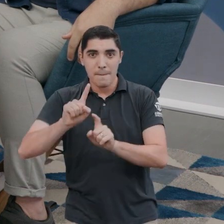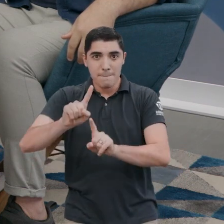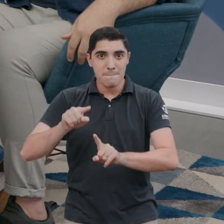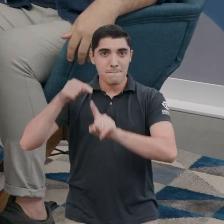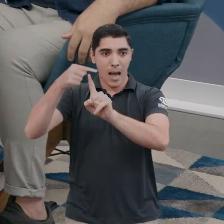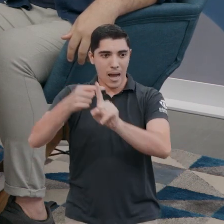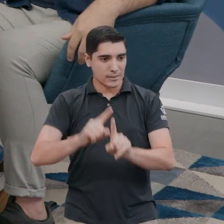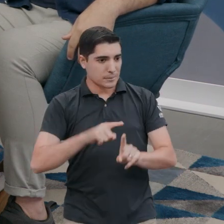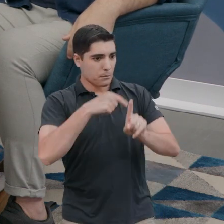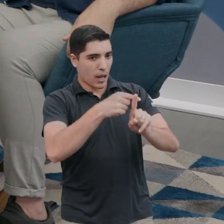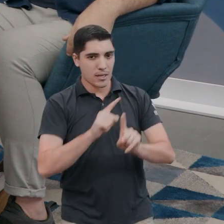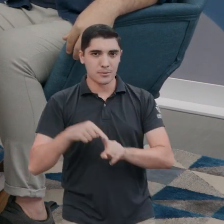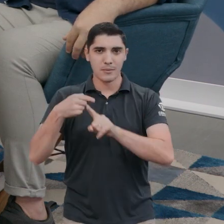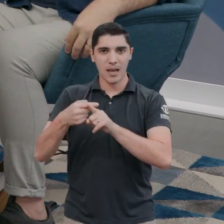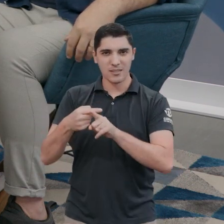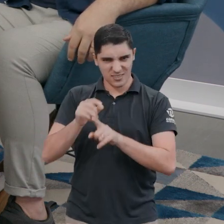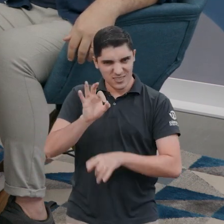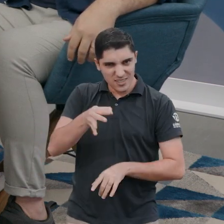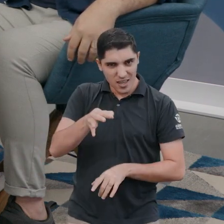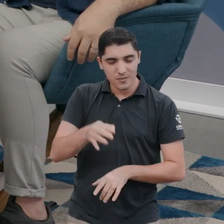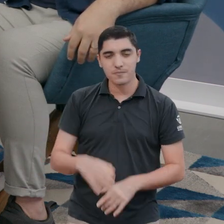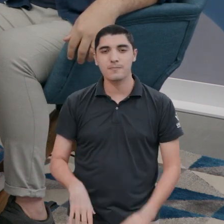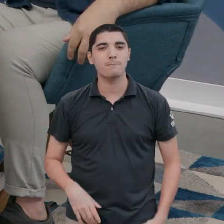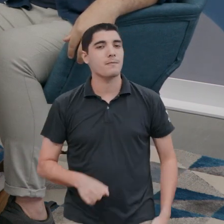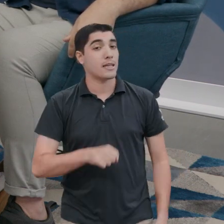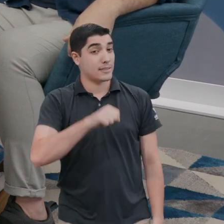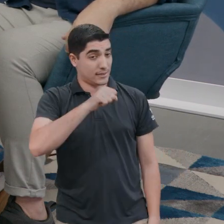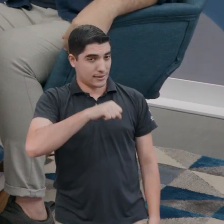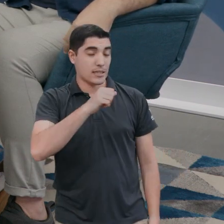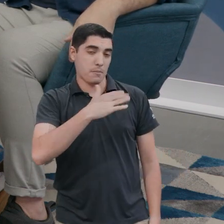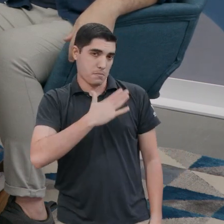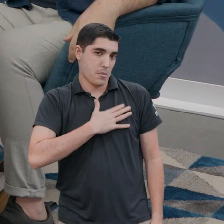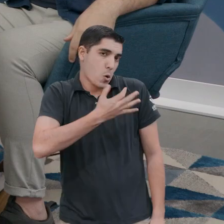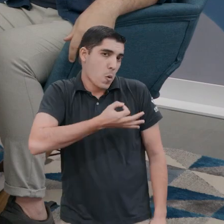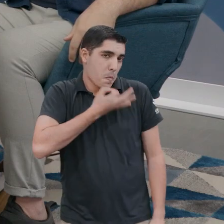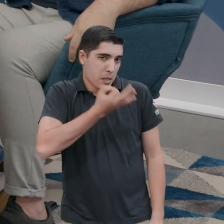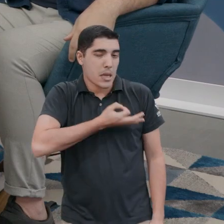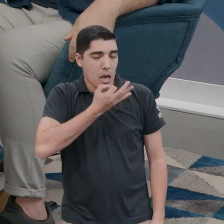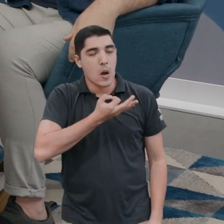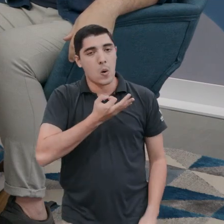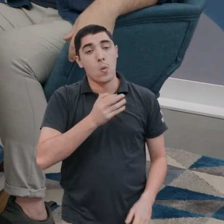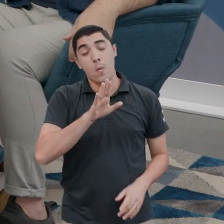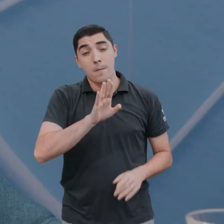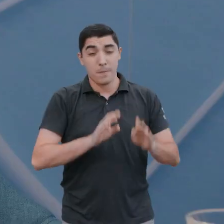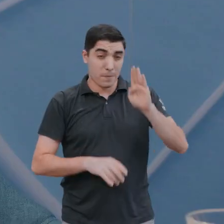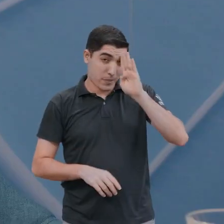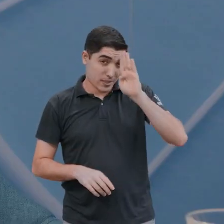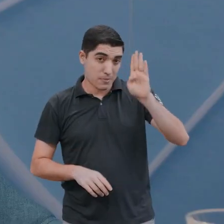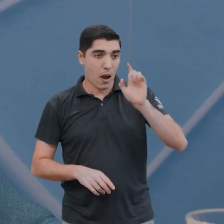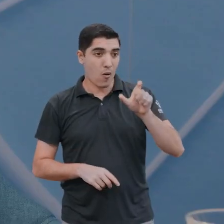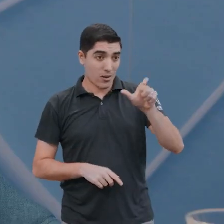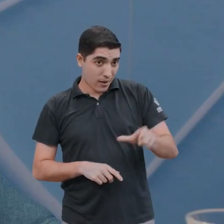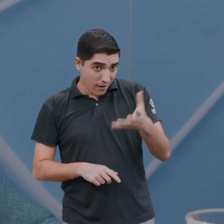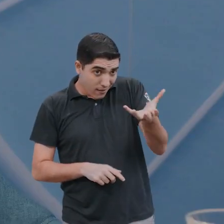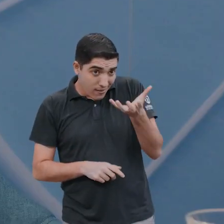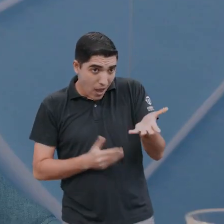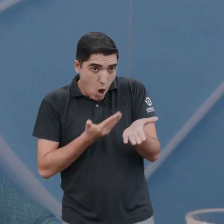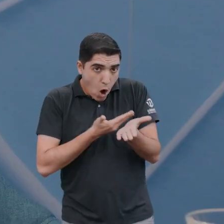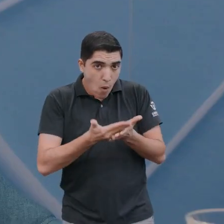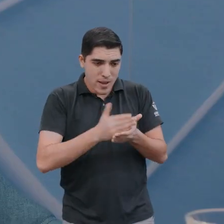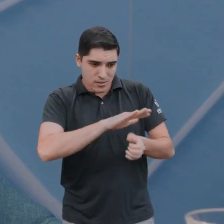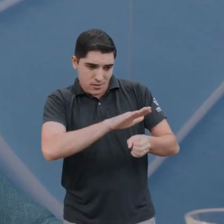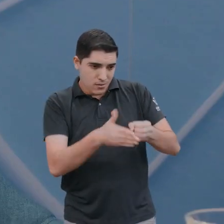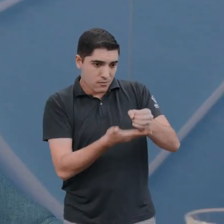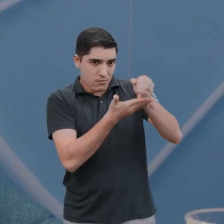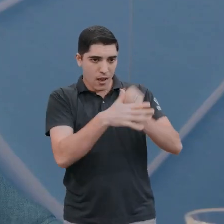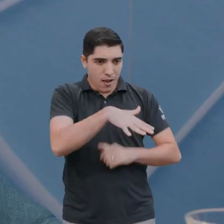mais e mais coisas. É bem por aí. Sim, eu acredito que o principal ponto quando a pessoa quer se tornar